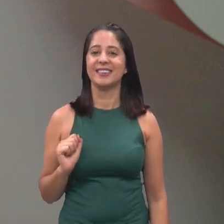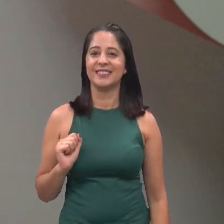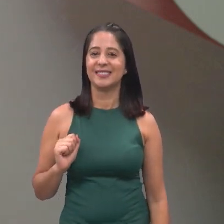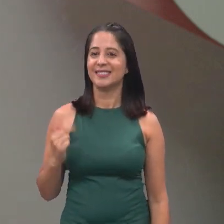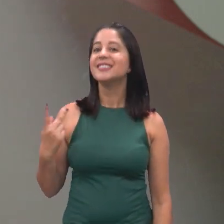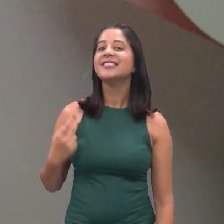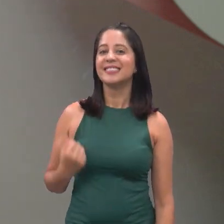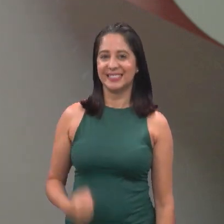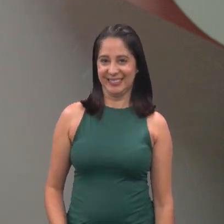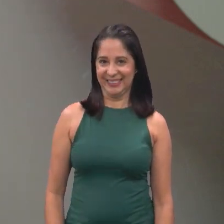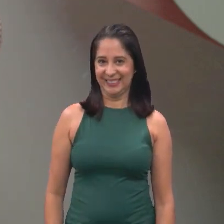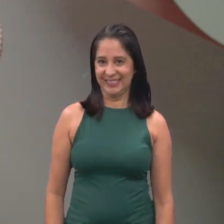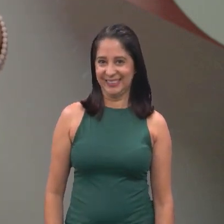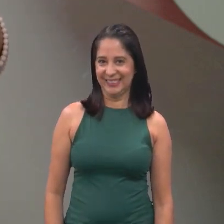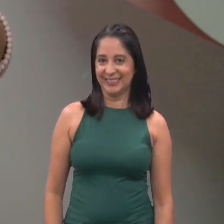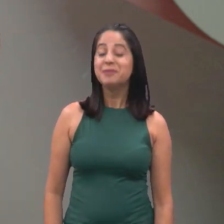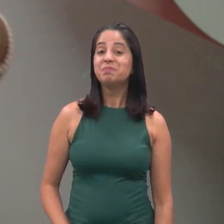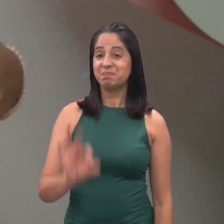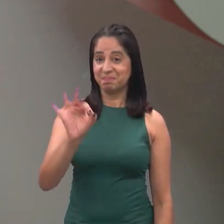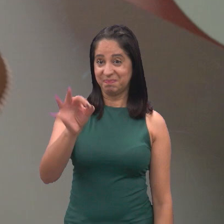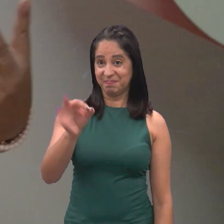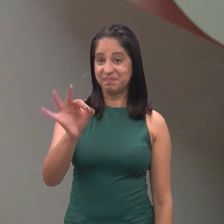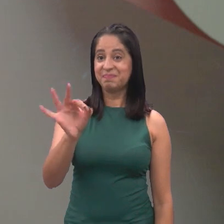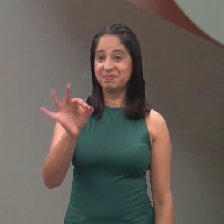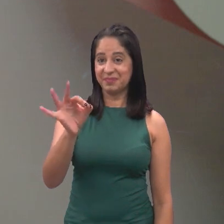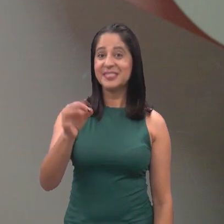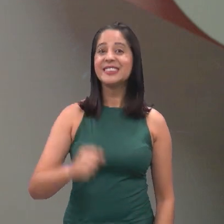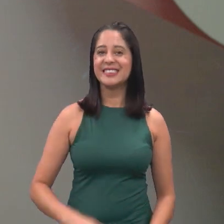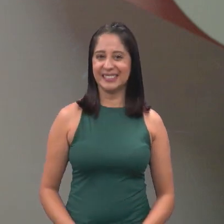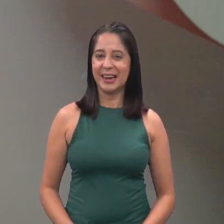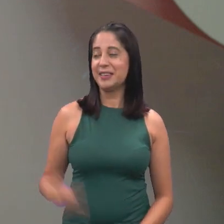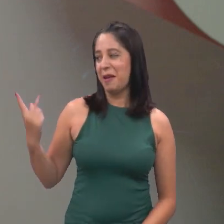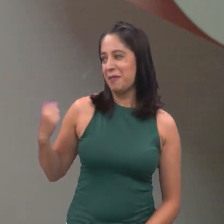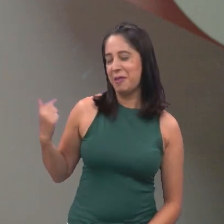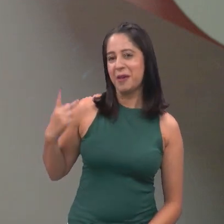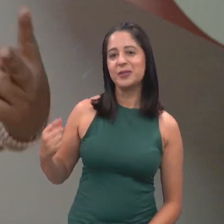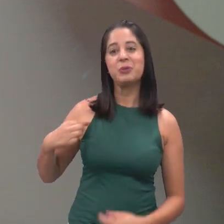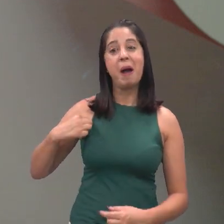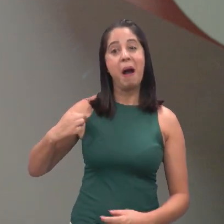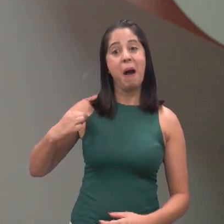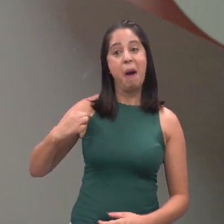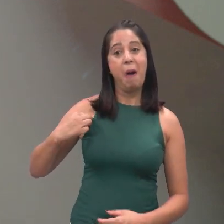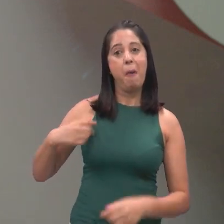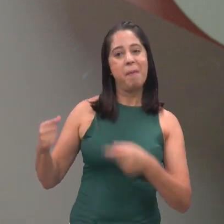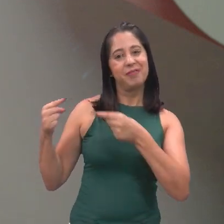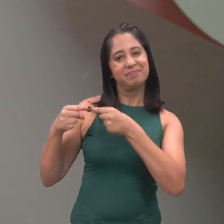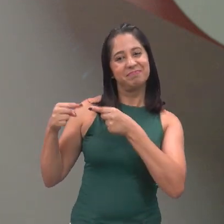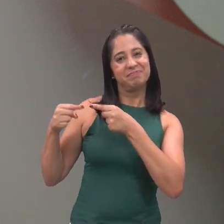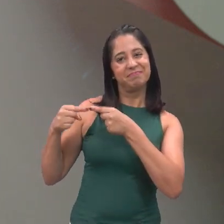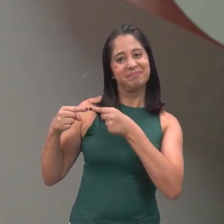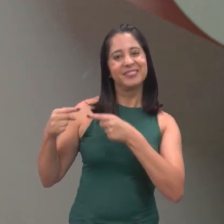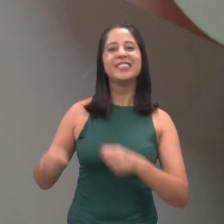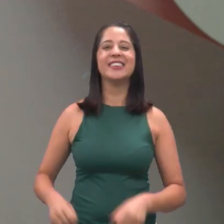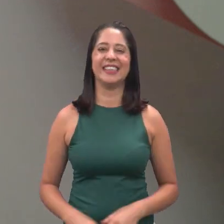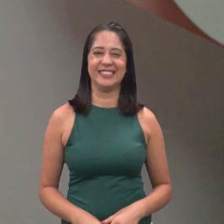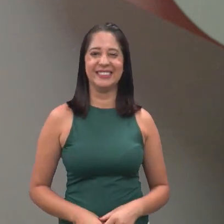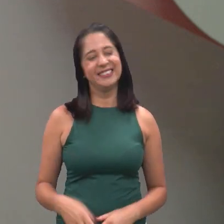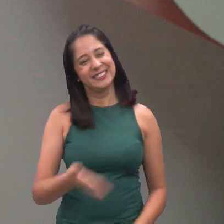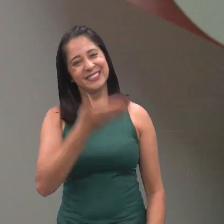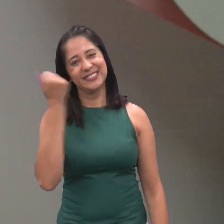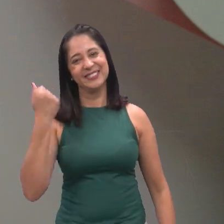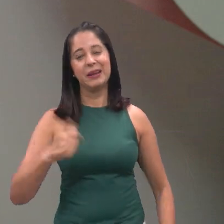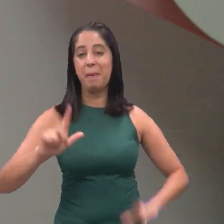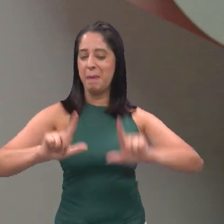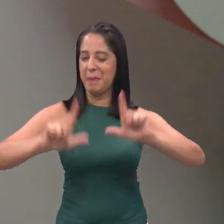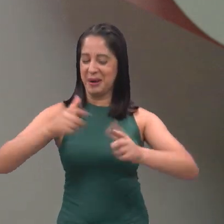duas estamos combinando, é isso, Ana? Nós duas estamos combinando, nós duas. Então, vamos lá, mais um De